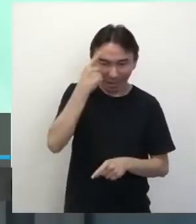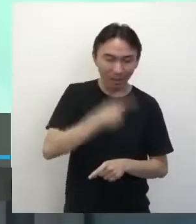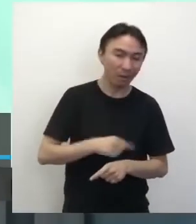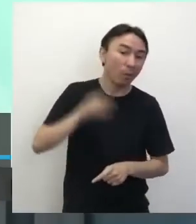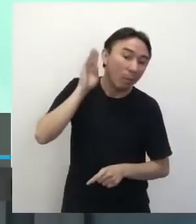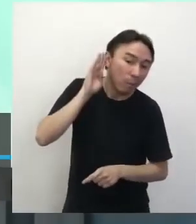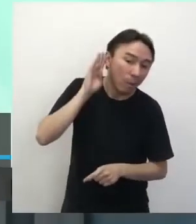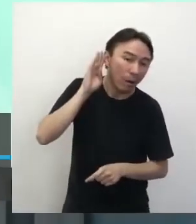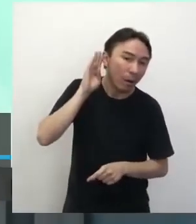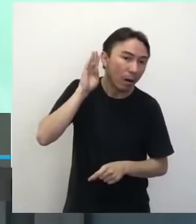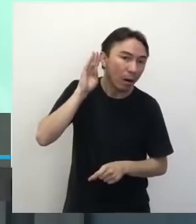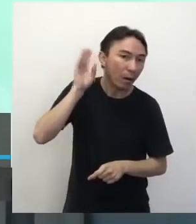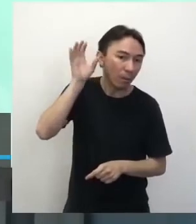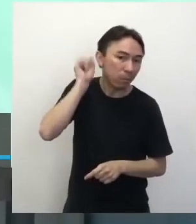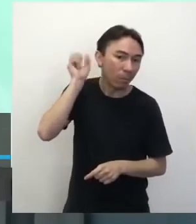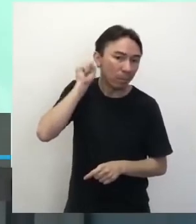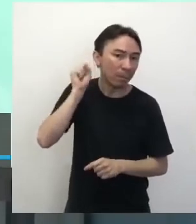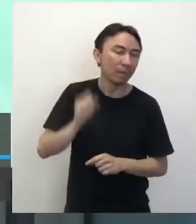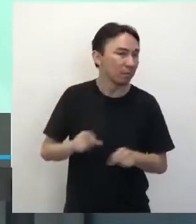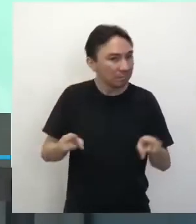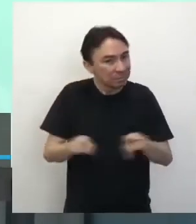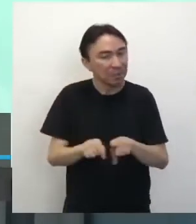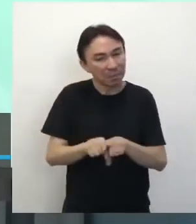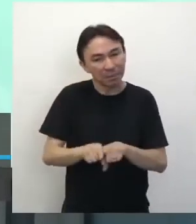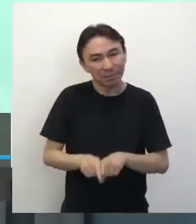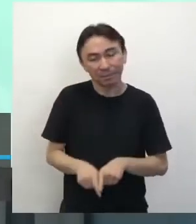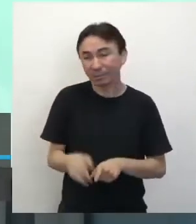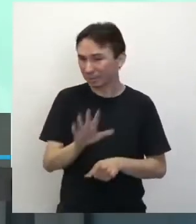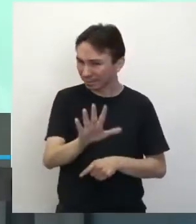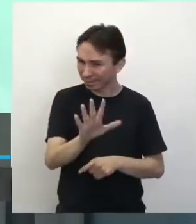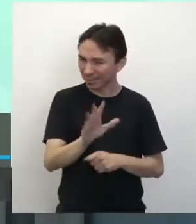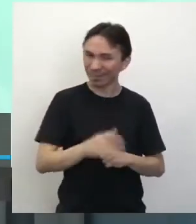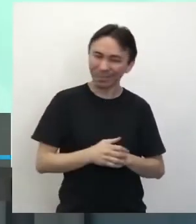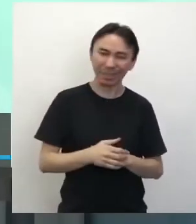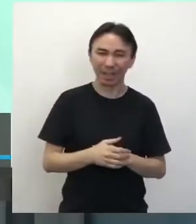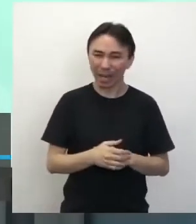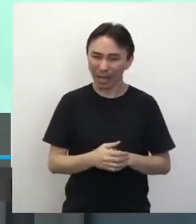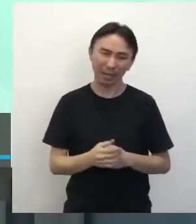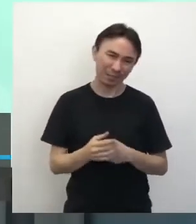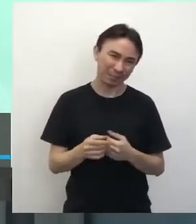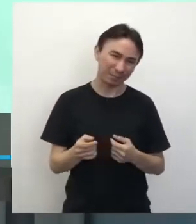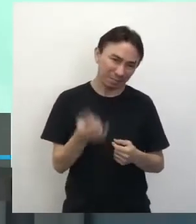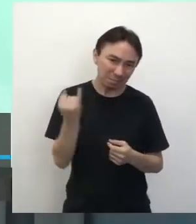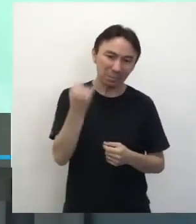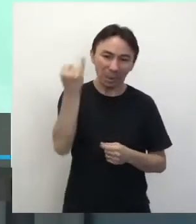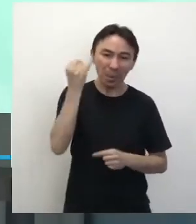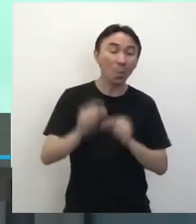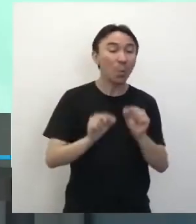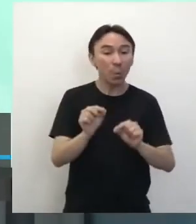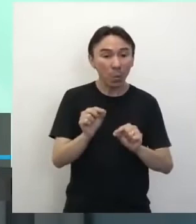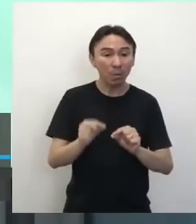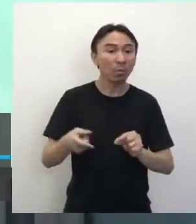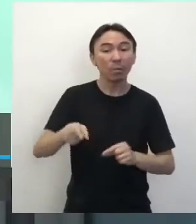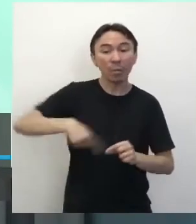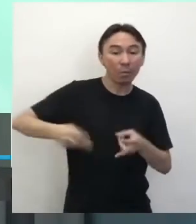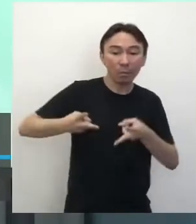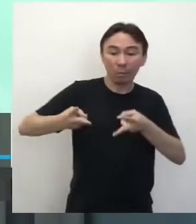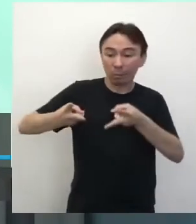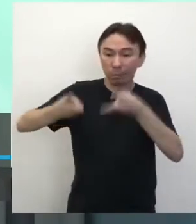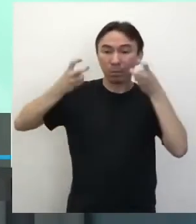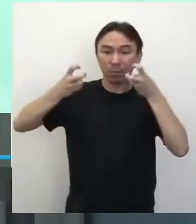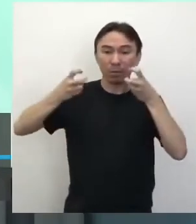só, na verdade, a importância desse trabalho aqui é a gente perceber que são